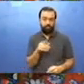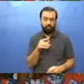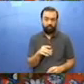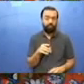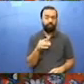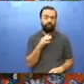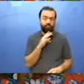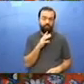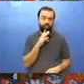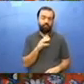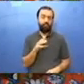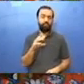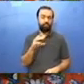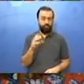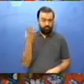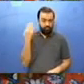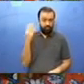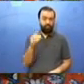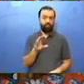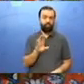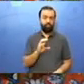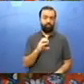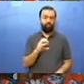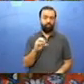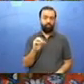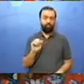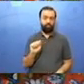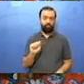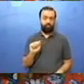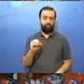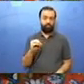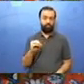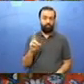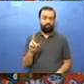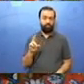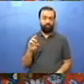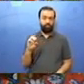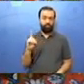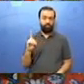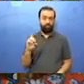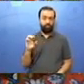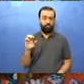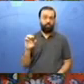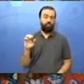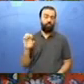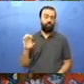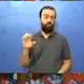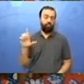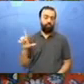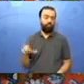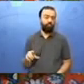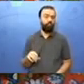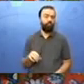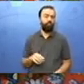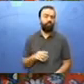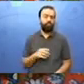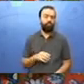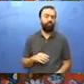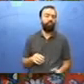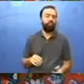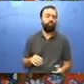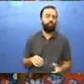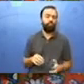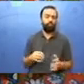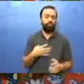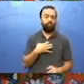nas aulas anteriores? Muito bem. E nós vimos que cordel é o quê? É um tipo de poema. E o poema tem algumas